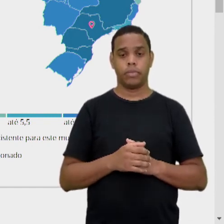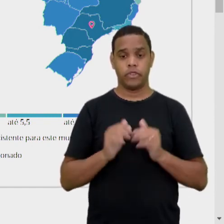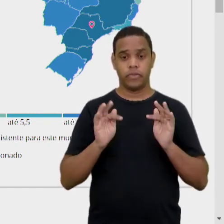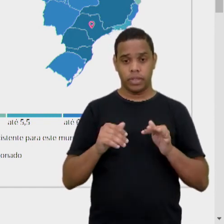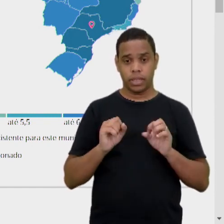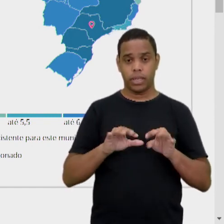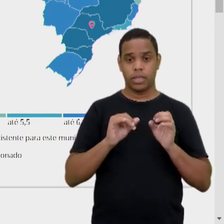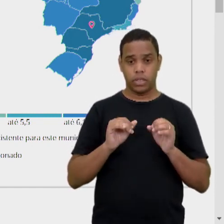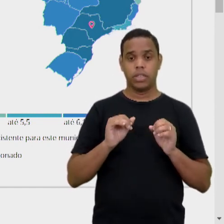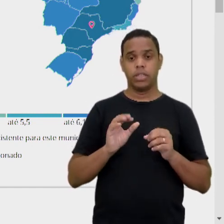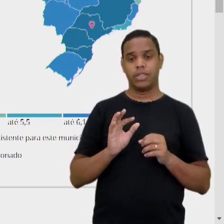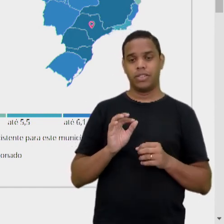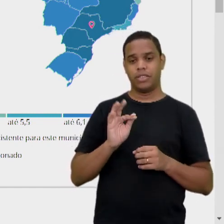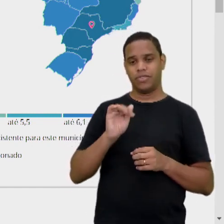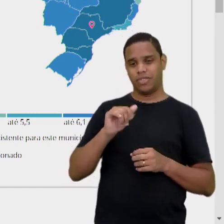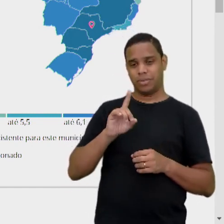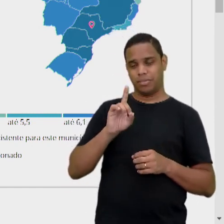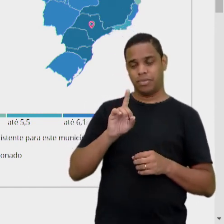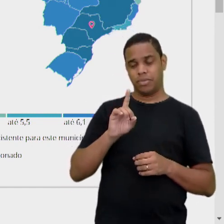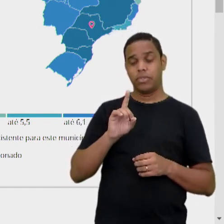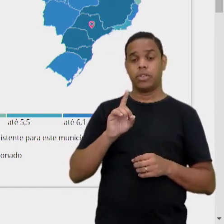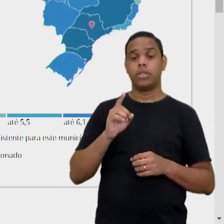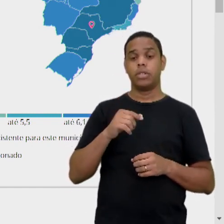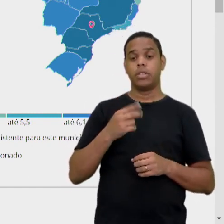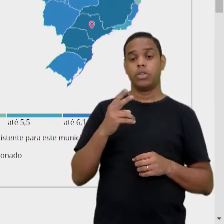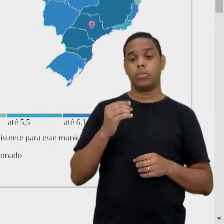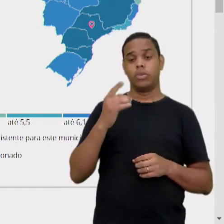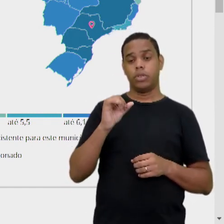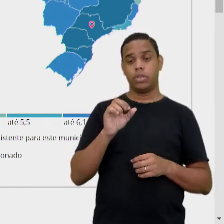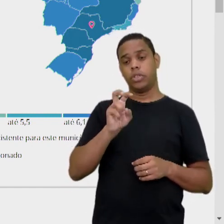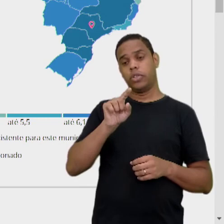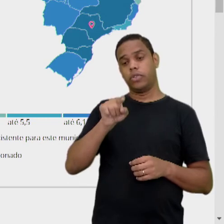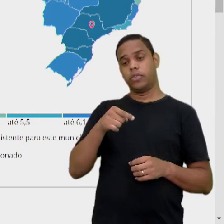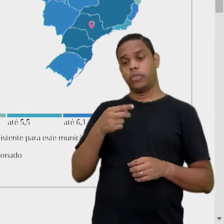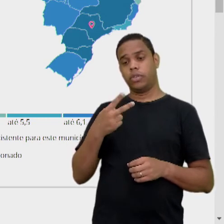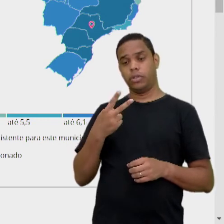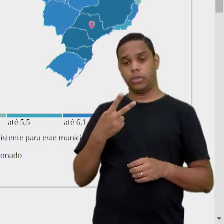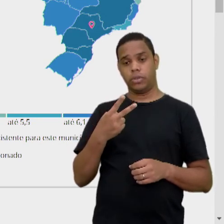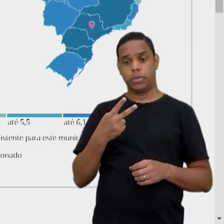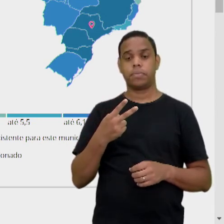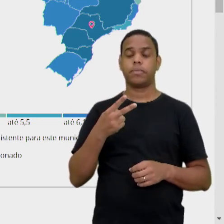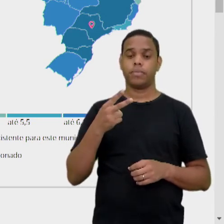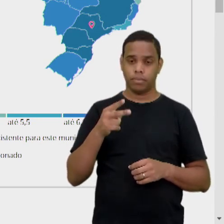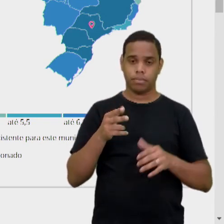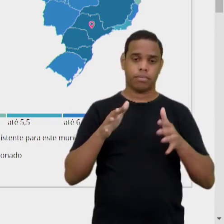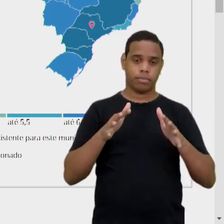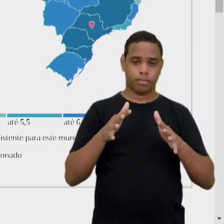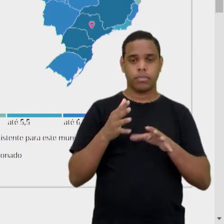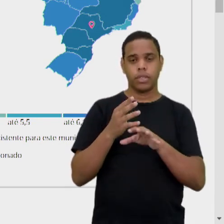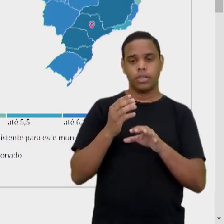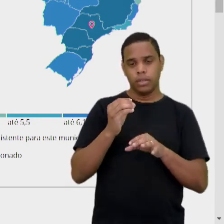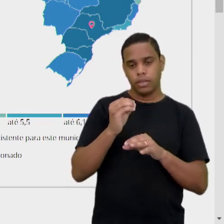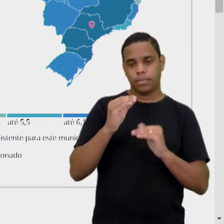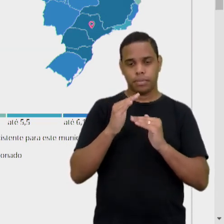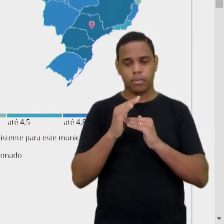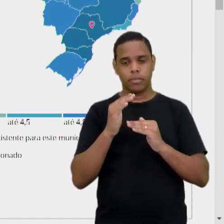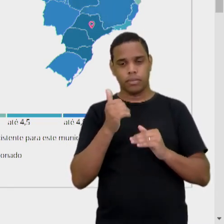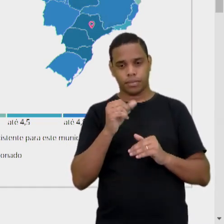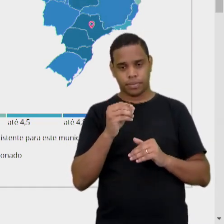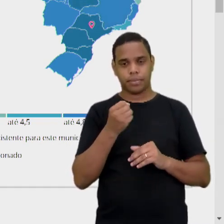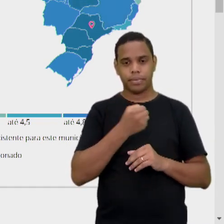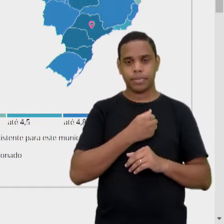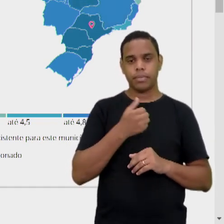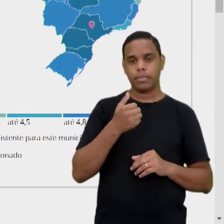do ensino fundamental de 2019, 5,2 é a média, né, de 0 a 10. E a gente